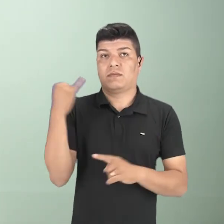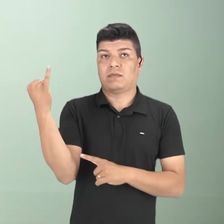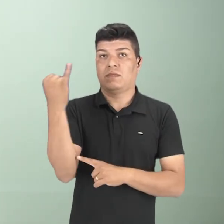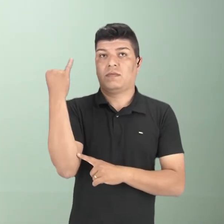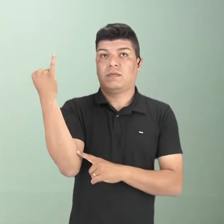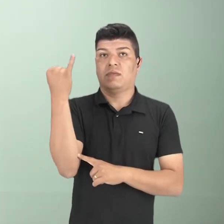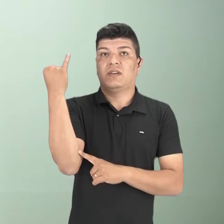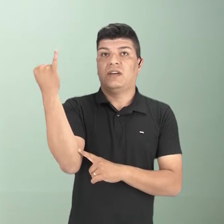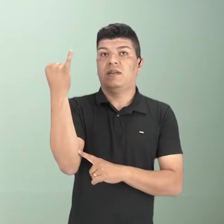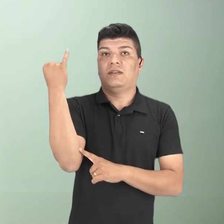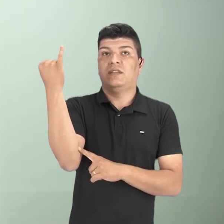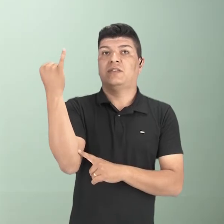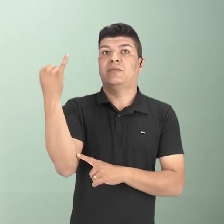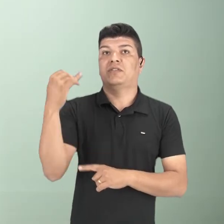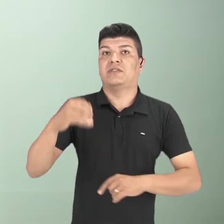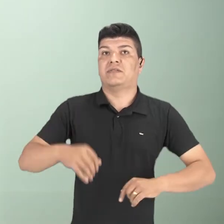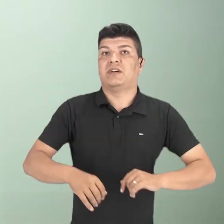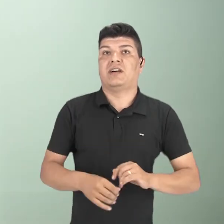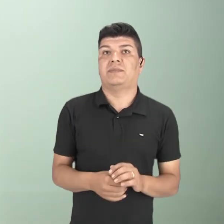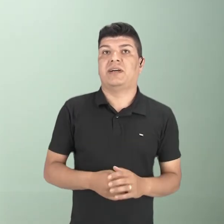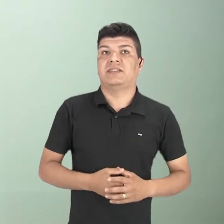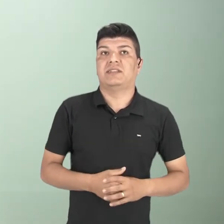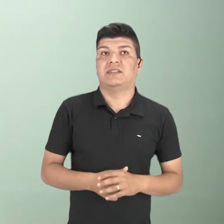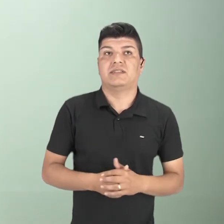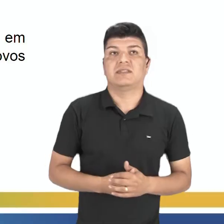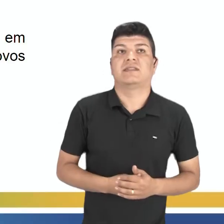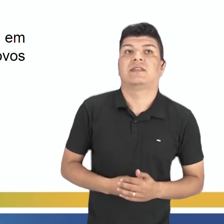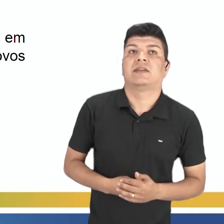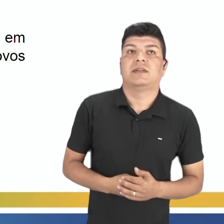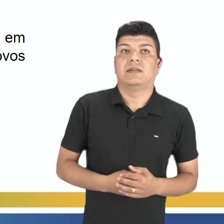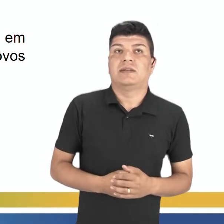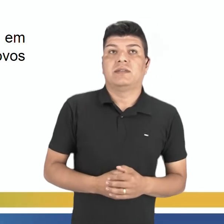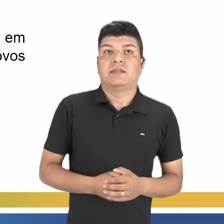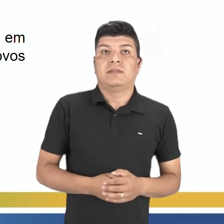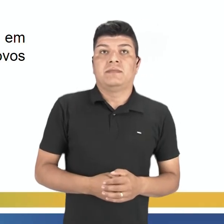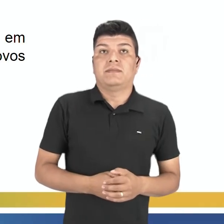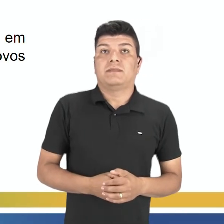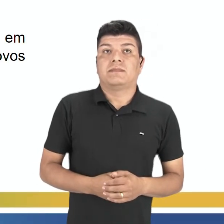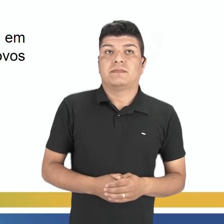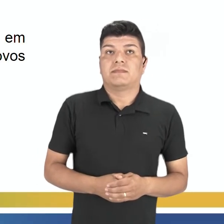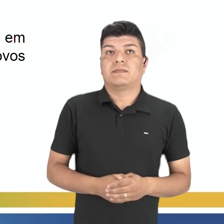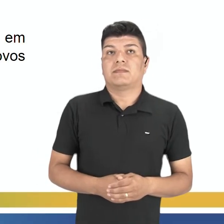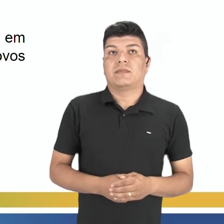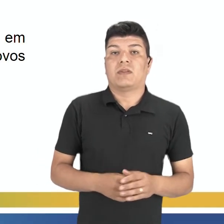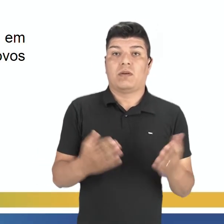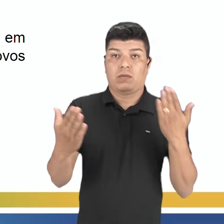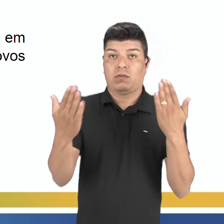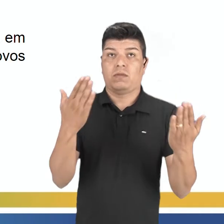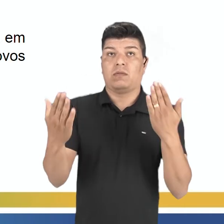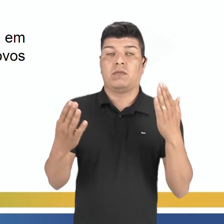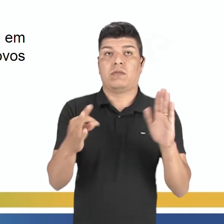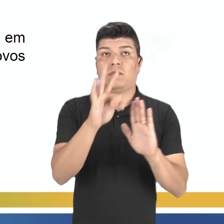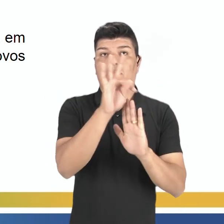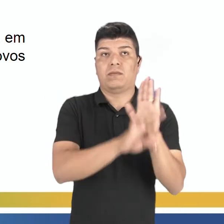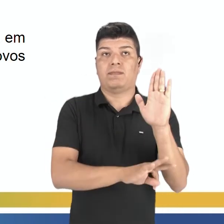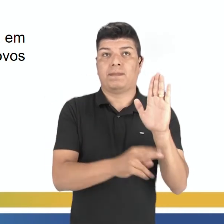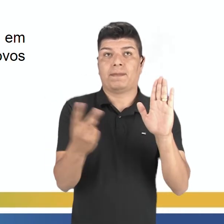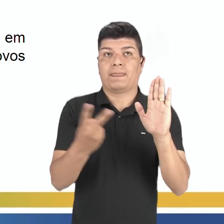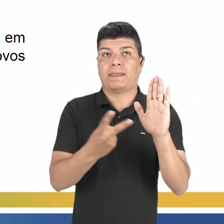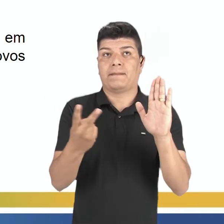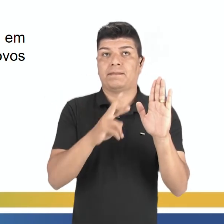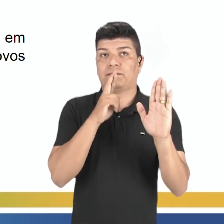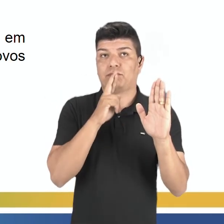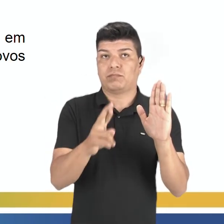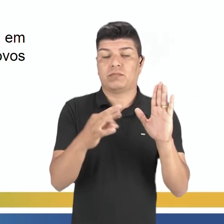importantes e observe que você precisa interpretar isso muito bem. Vamos lá. Compare os 2 textos seguintes e responda. Em todos